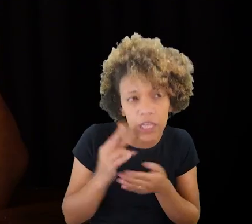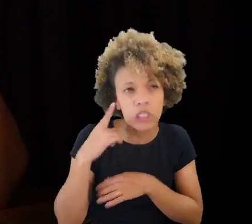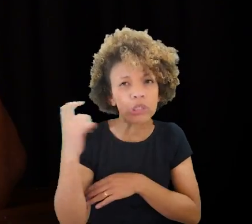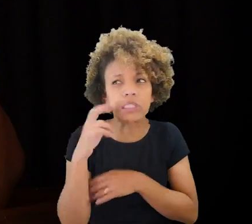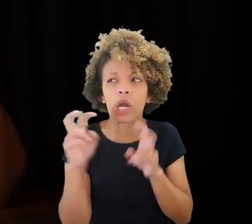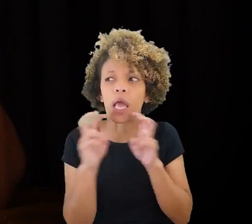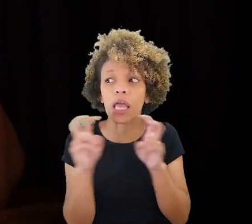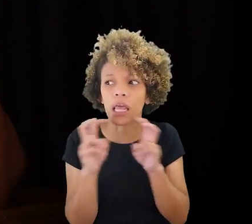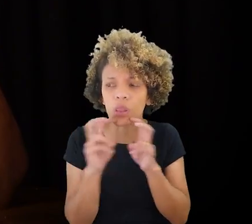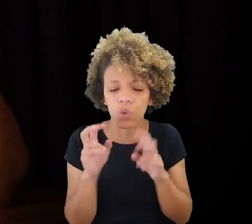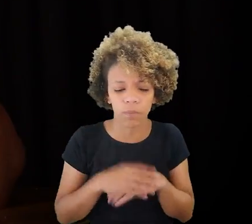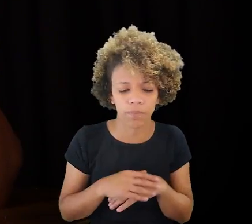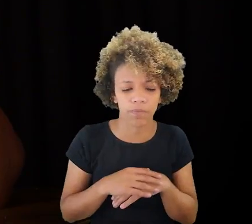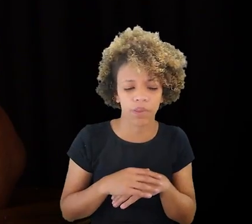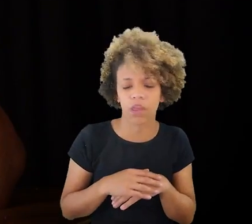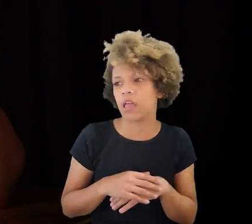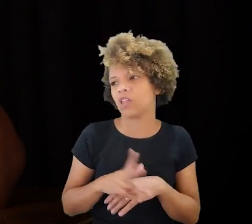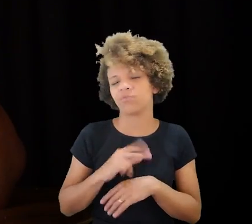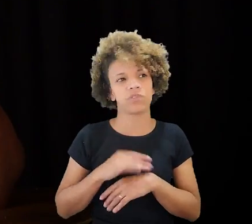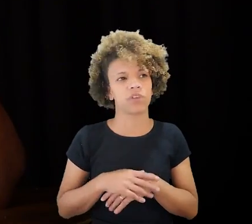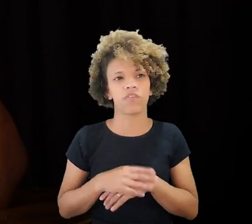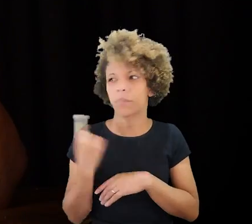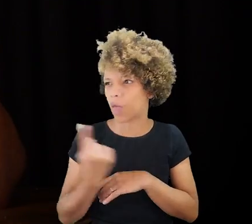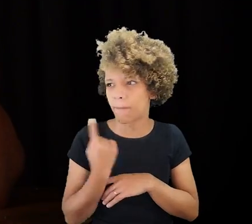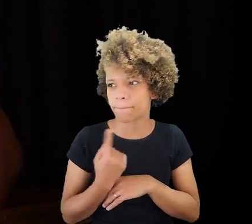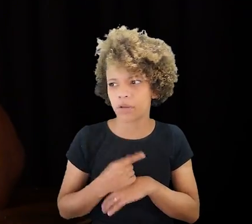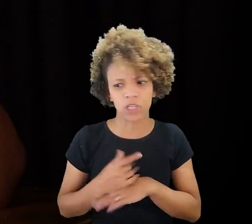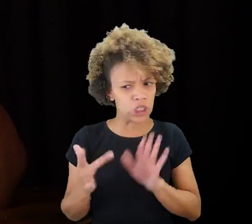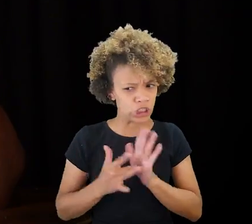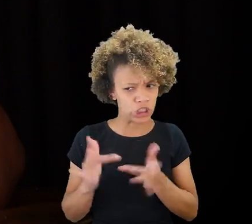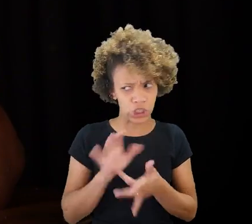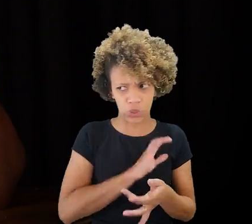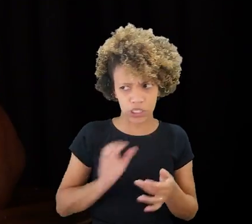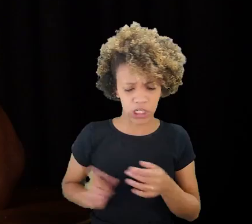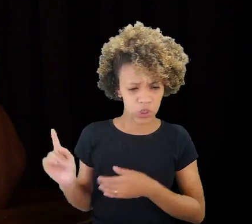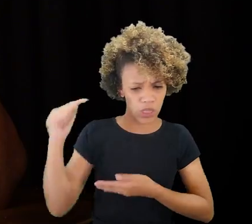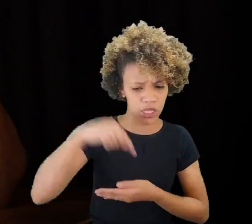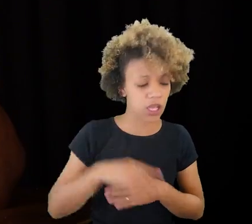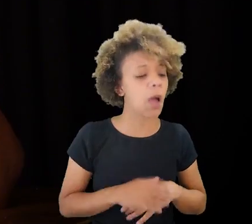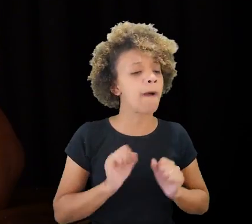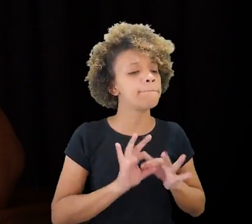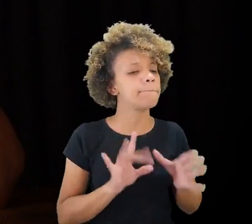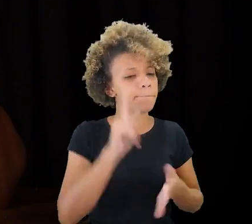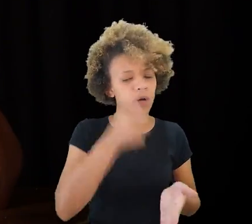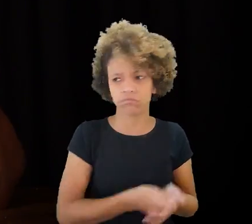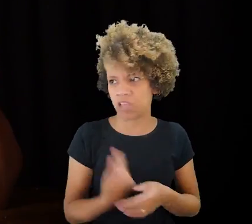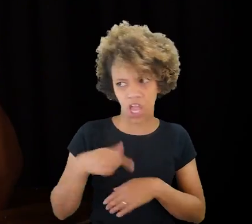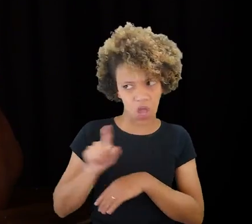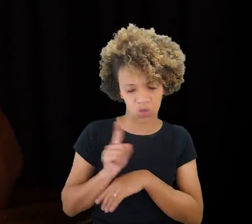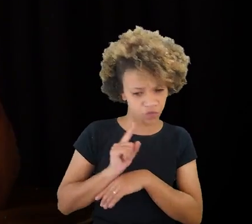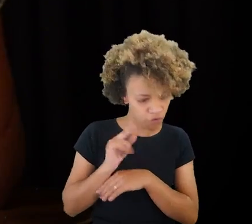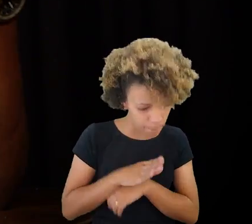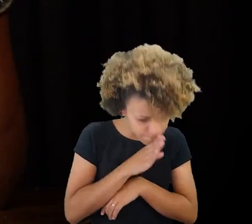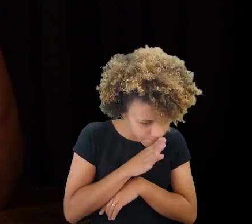escutando grito ainda os cara aí os caras falou assim Pô mano vamos dar um peão falei Vixe nem que Jesus Cristo descer aqui falar mano Pode que vocês estão anistiado eu não vou